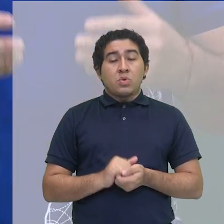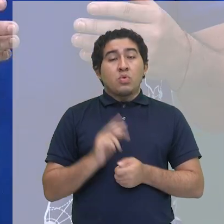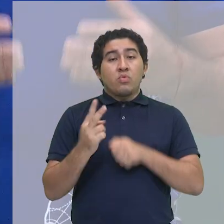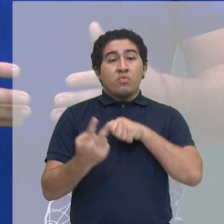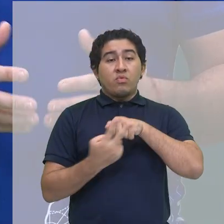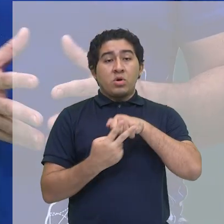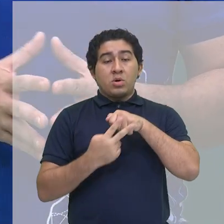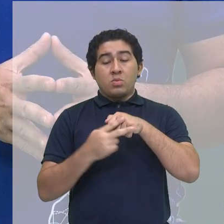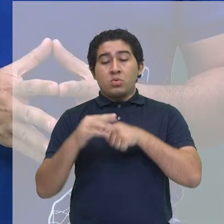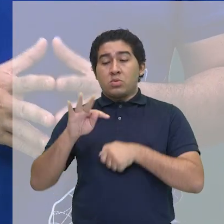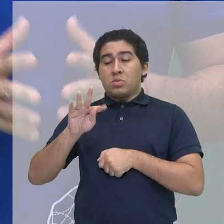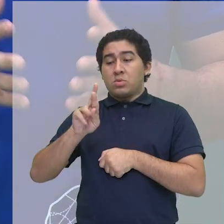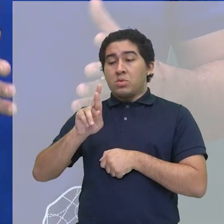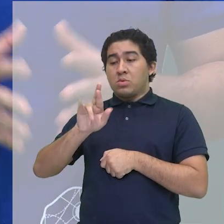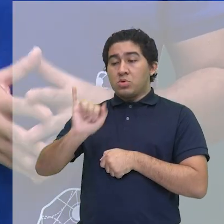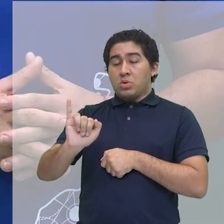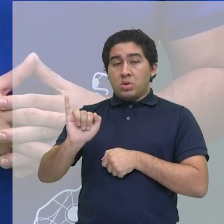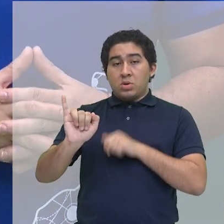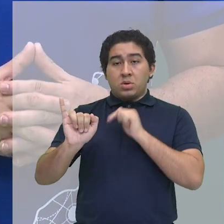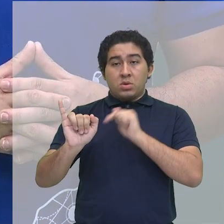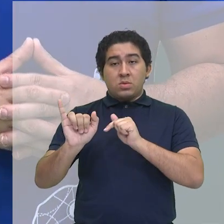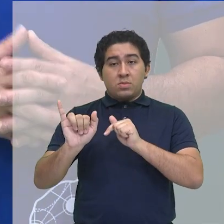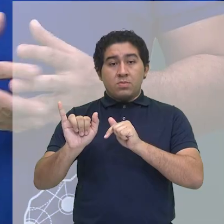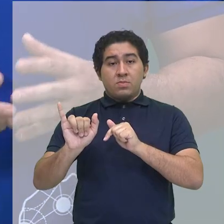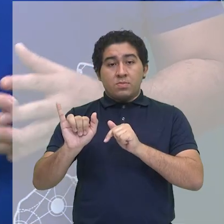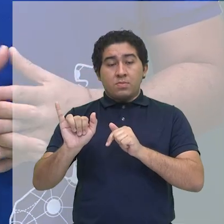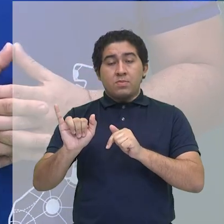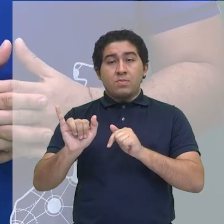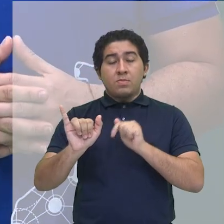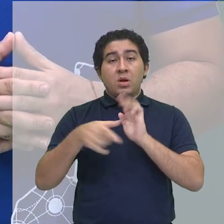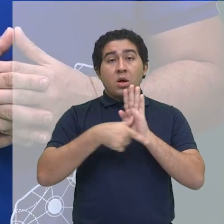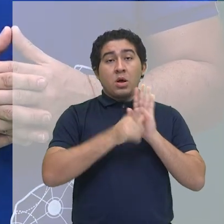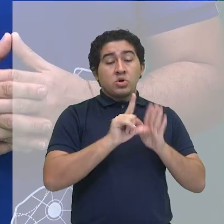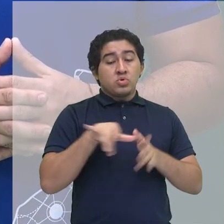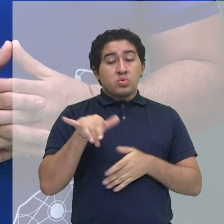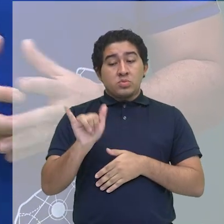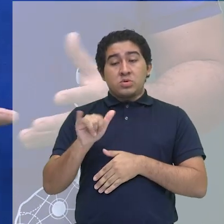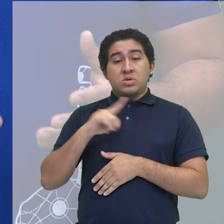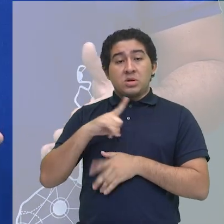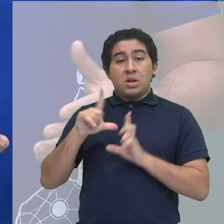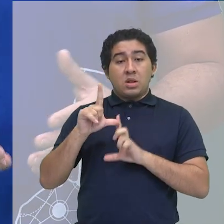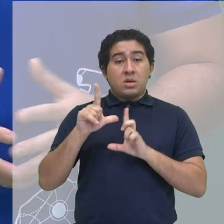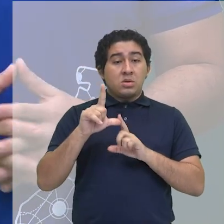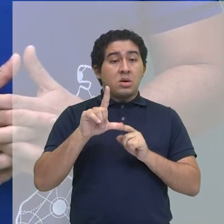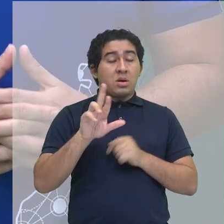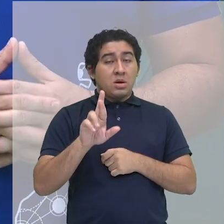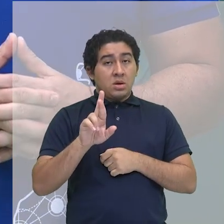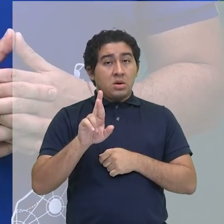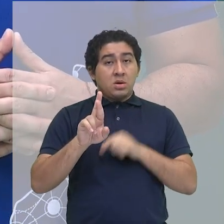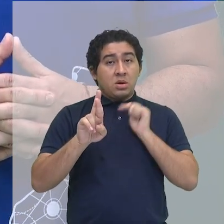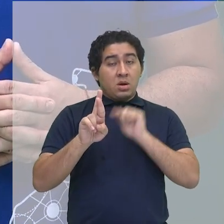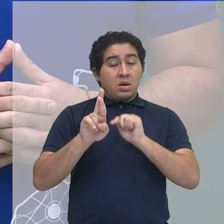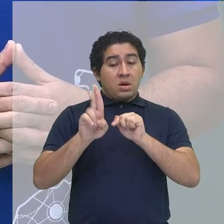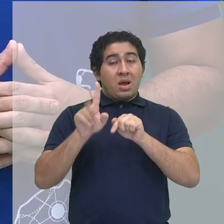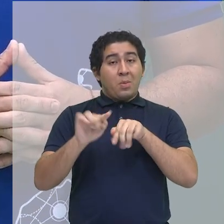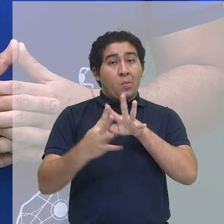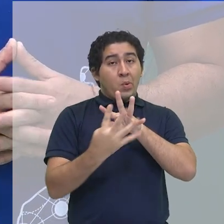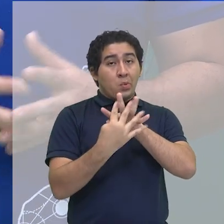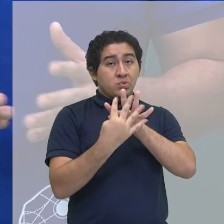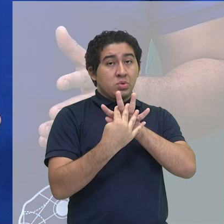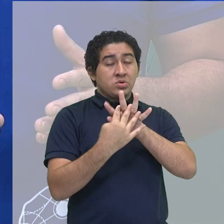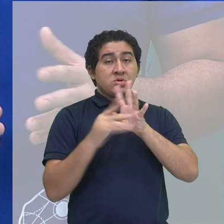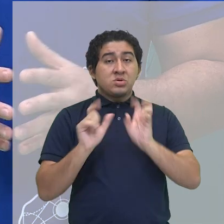verbo tentar. O verbo try, antes do y, nós temos a letra R. E a letra R é uma